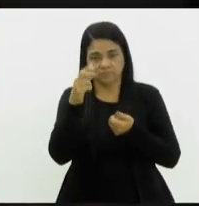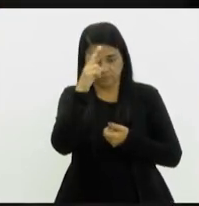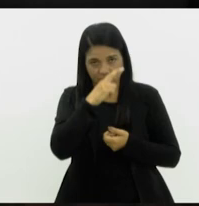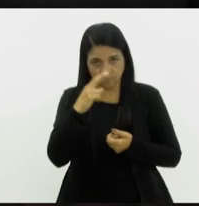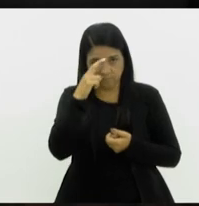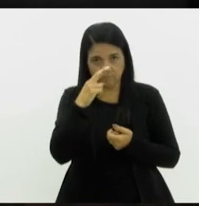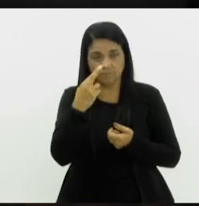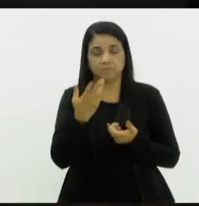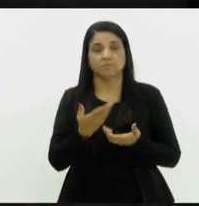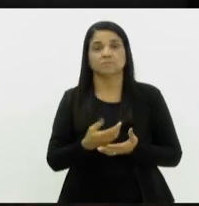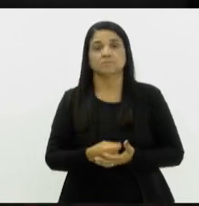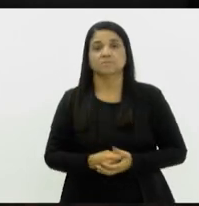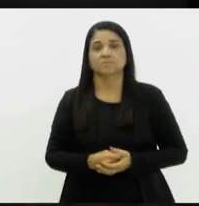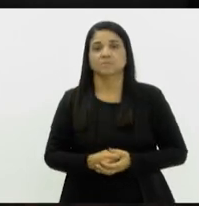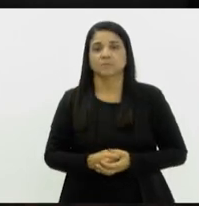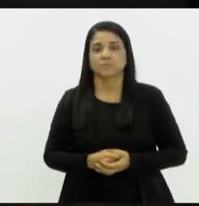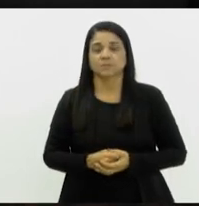Controle,